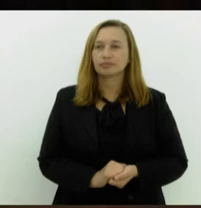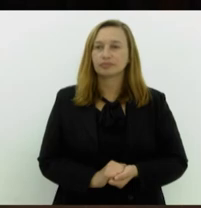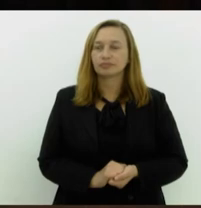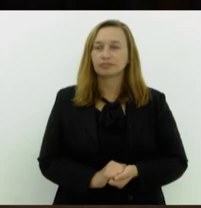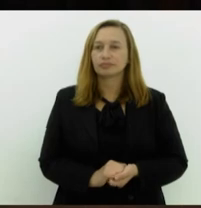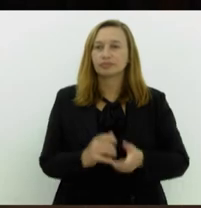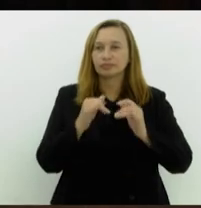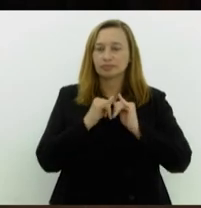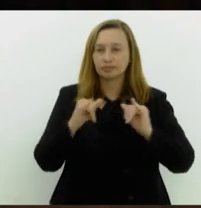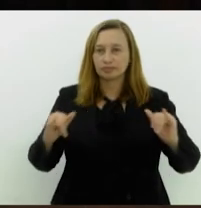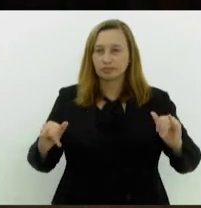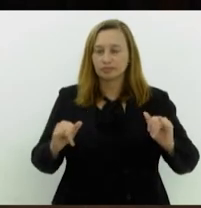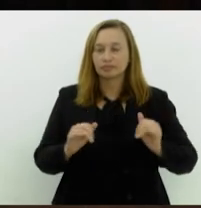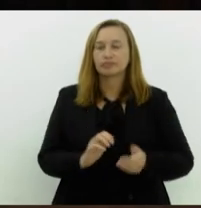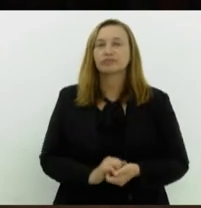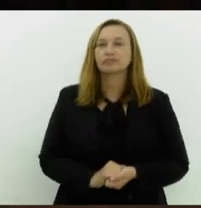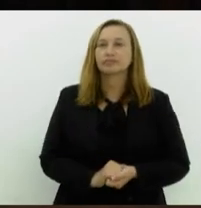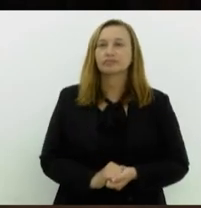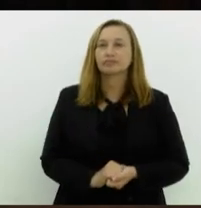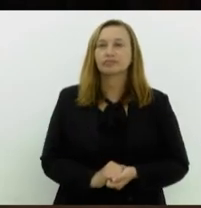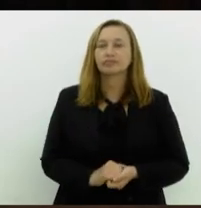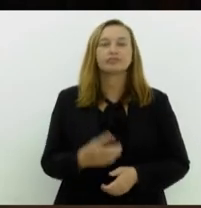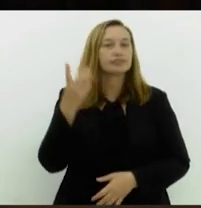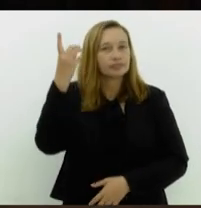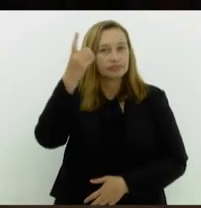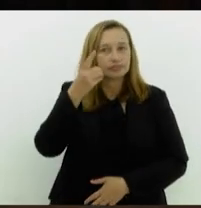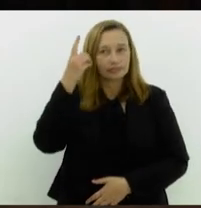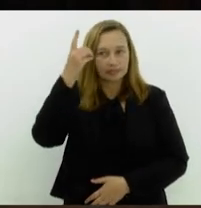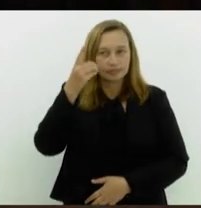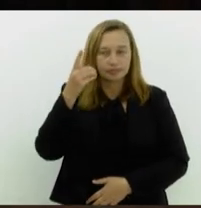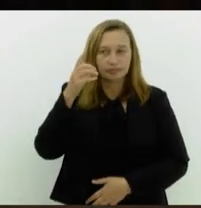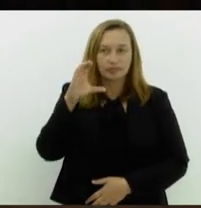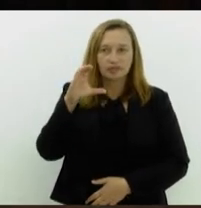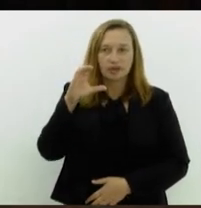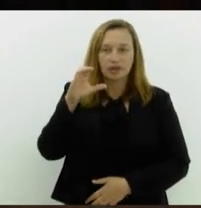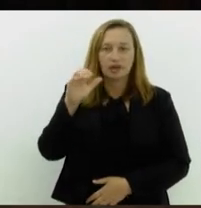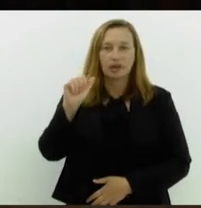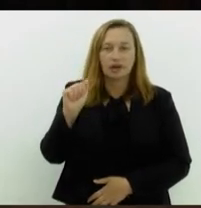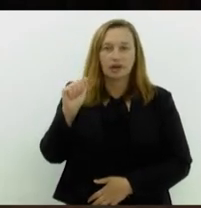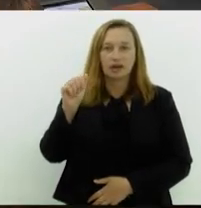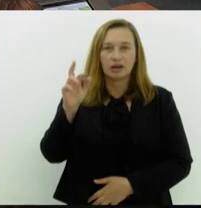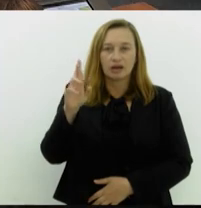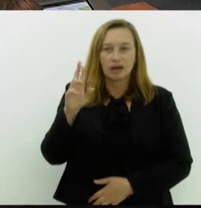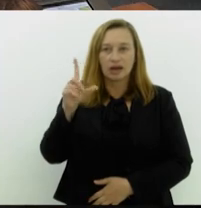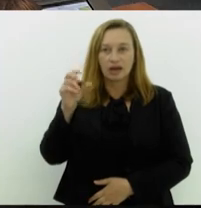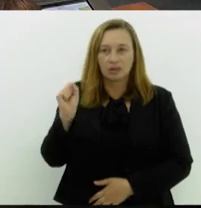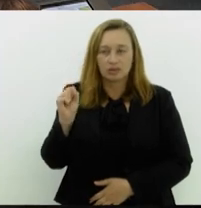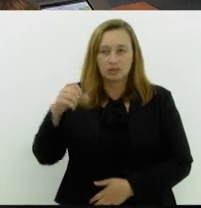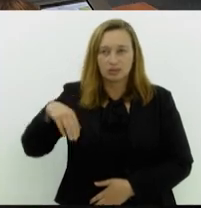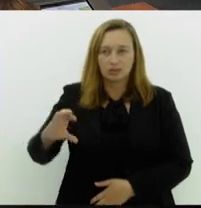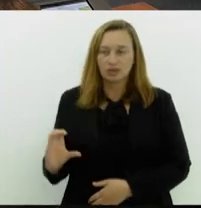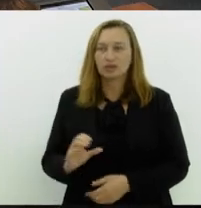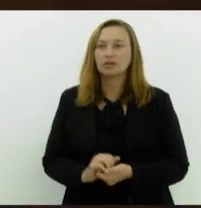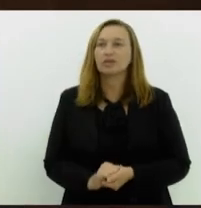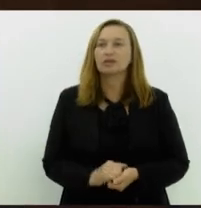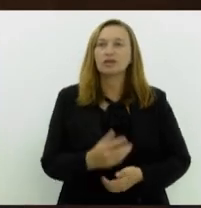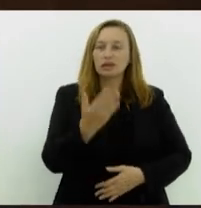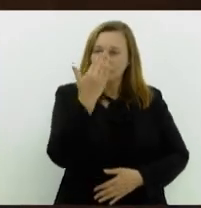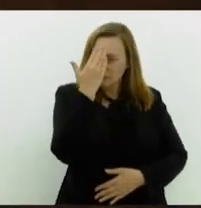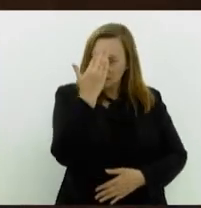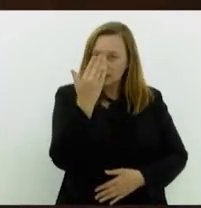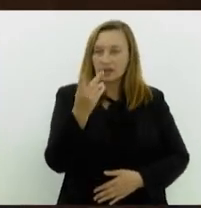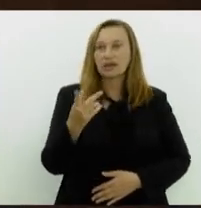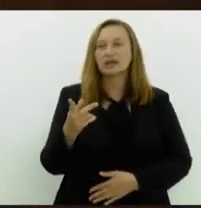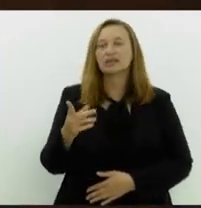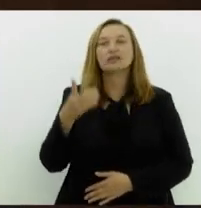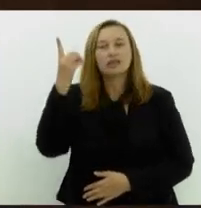Para a declaração. Para a declaração, nosso nobre deputado Carlos Mick. Presidente, queria agradecer ao deputado Amorim, que está